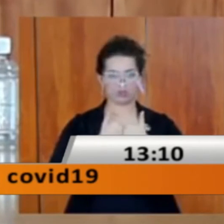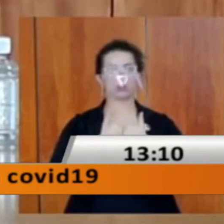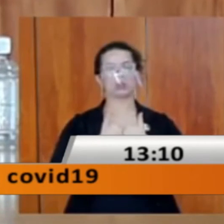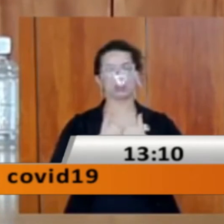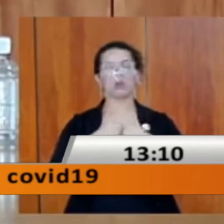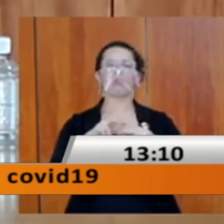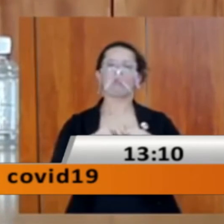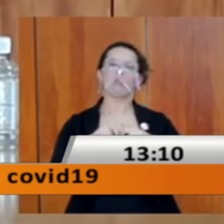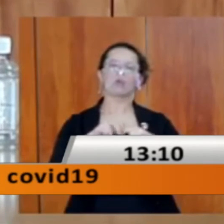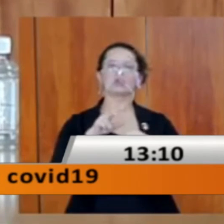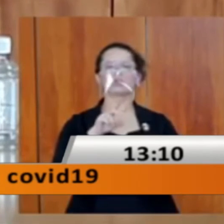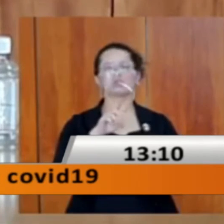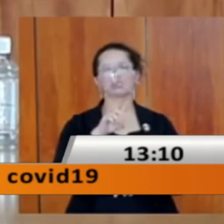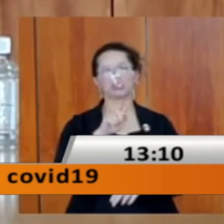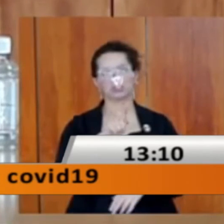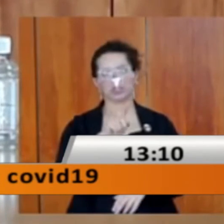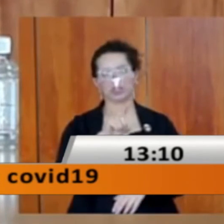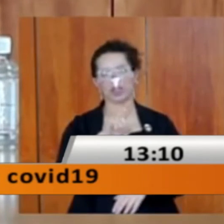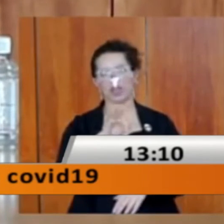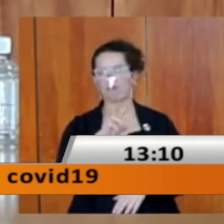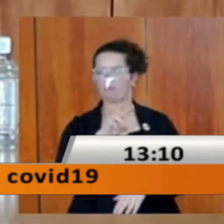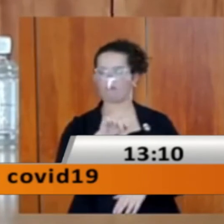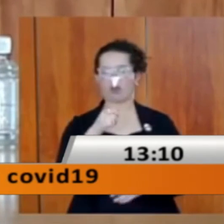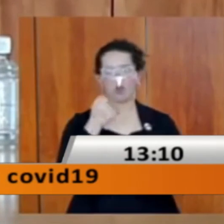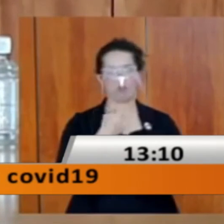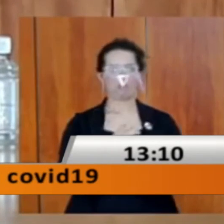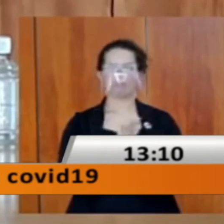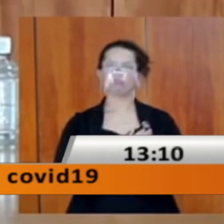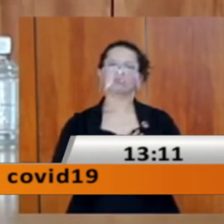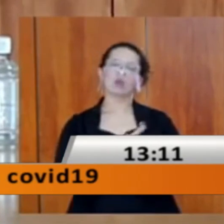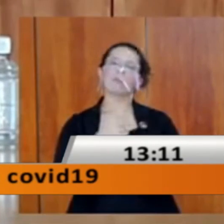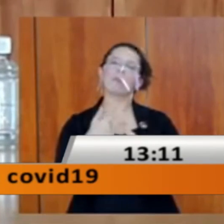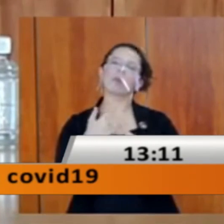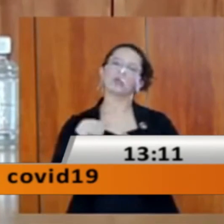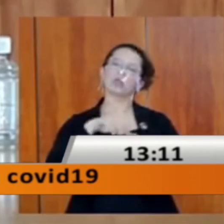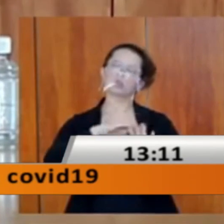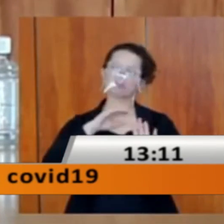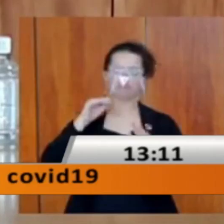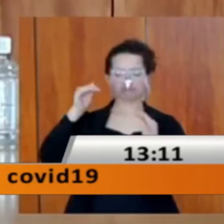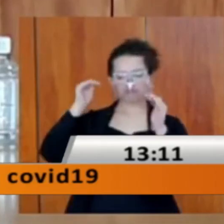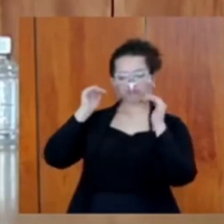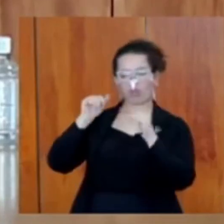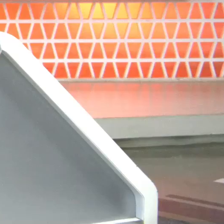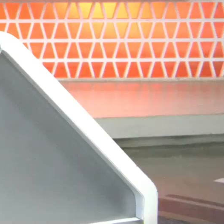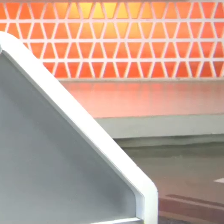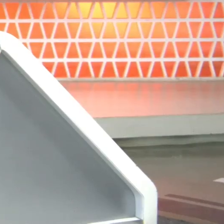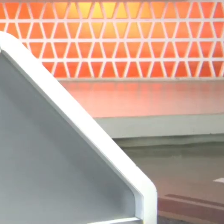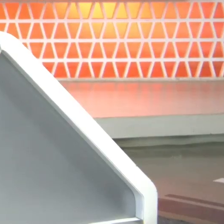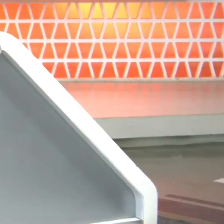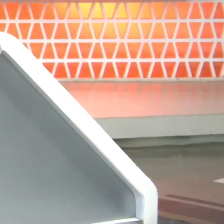vacinas, pois a gente vai seguir as recomendações do Ministério da Saúde e a aquisição será via PNI.